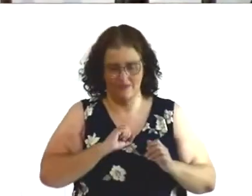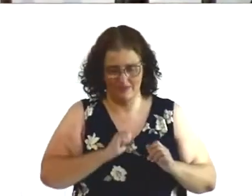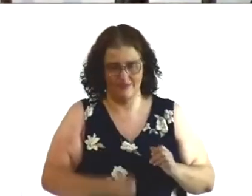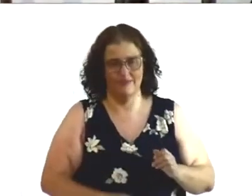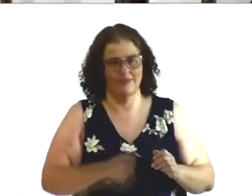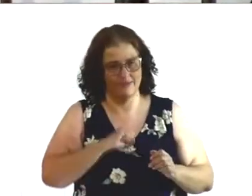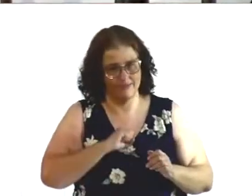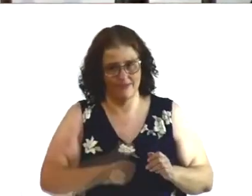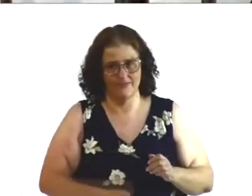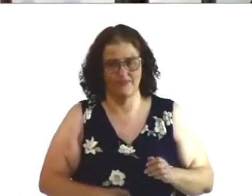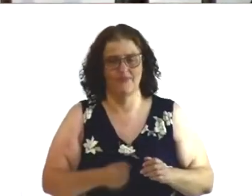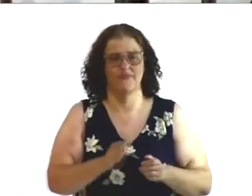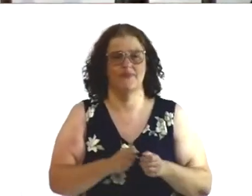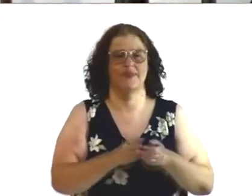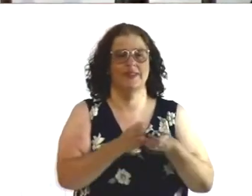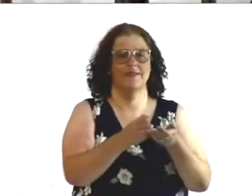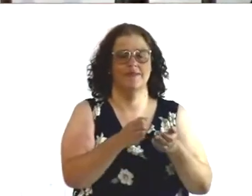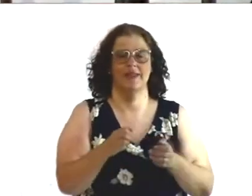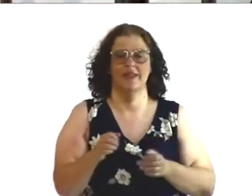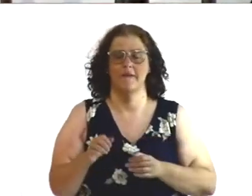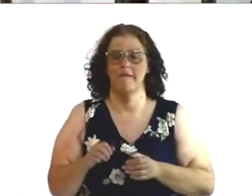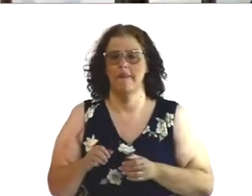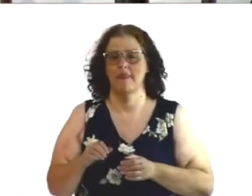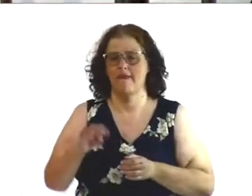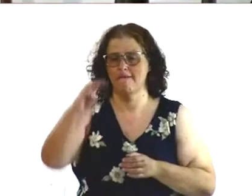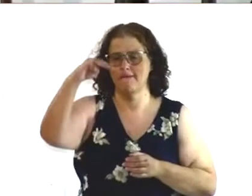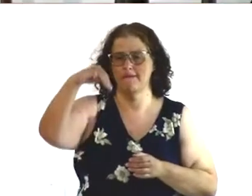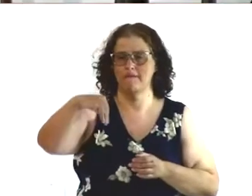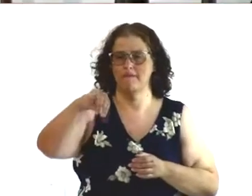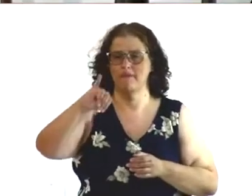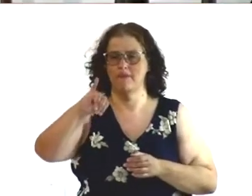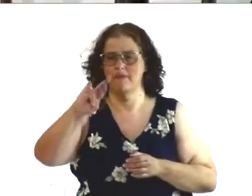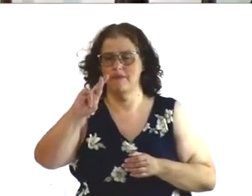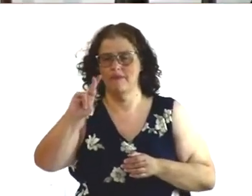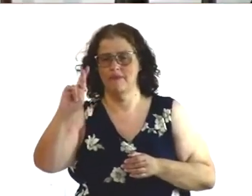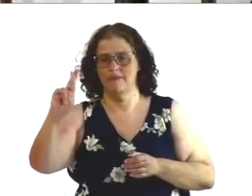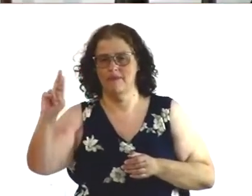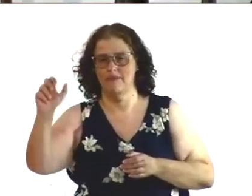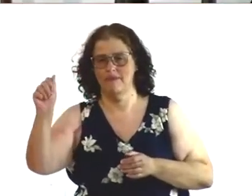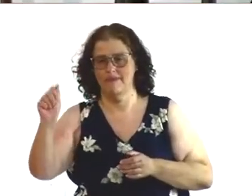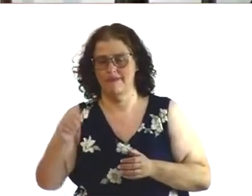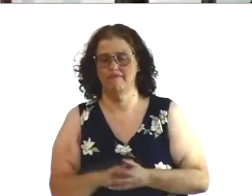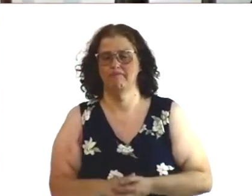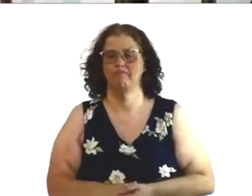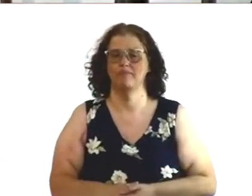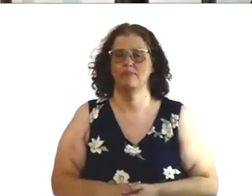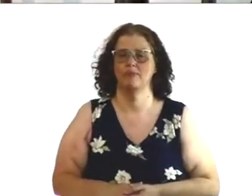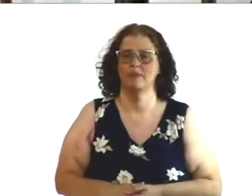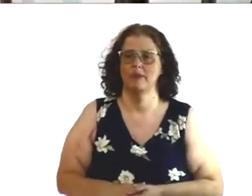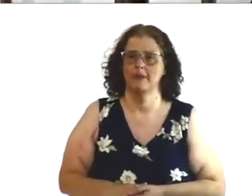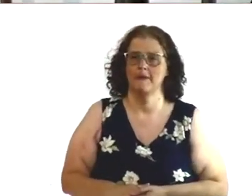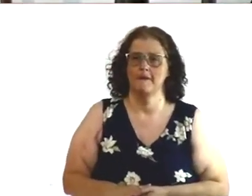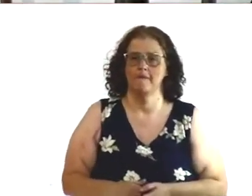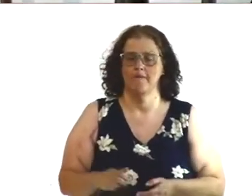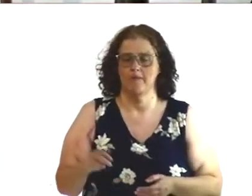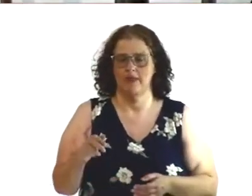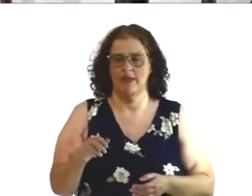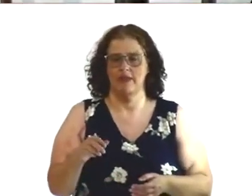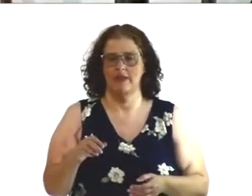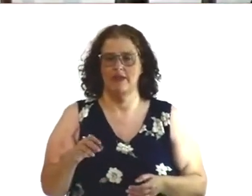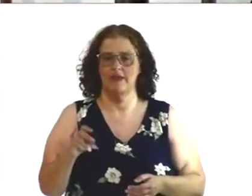certa. E eles vêm com mirra. Mirra, de uma maneira muito diferente, era usada para